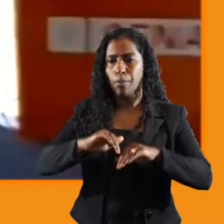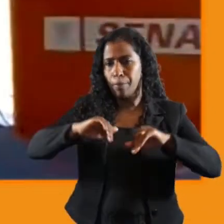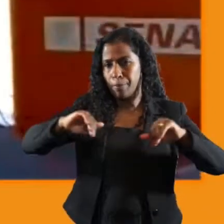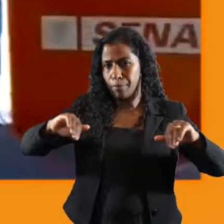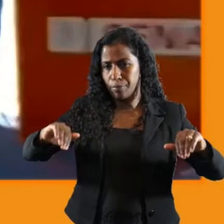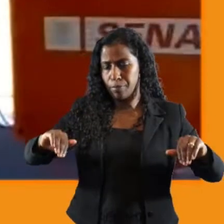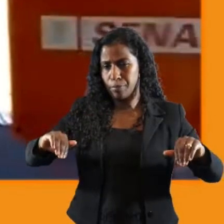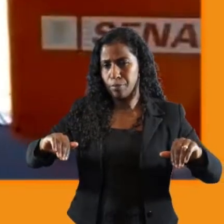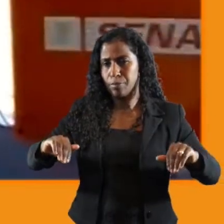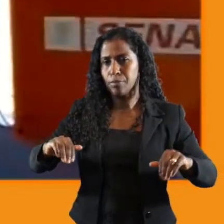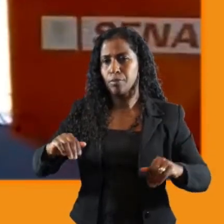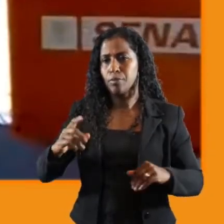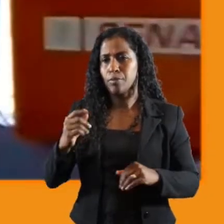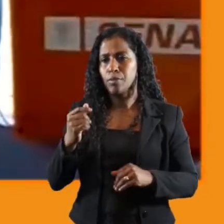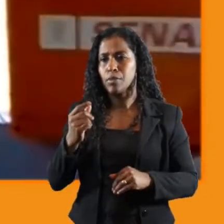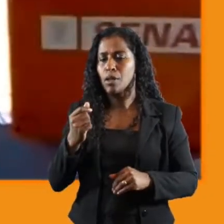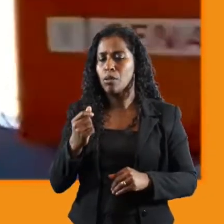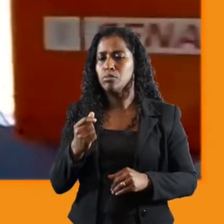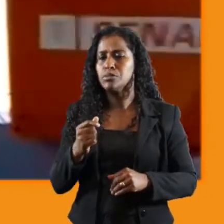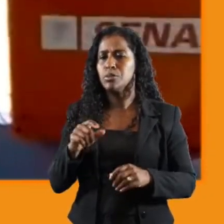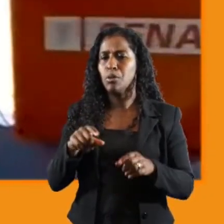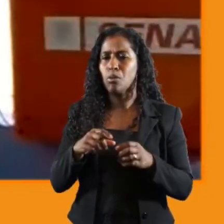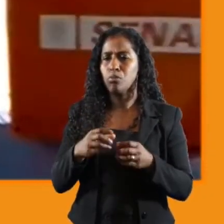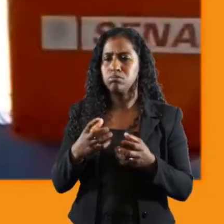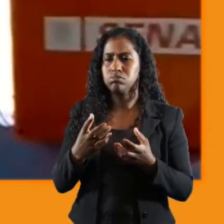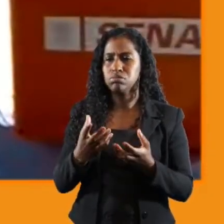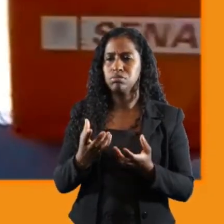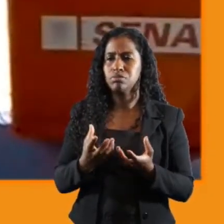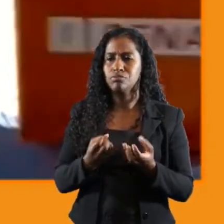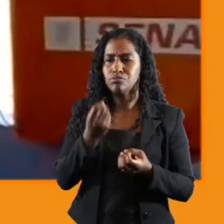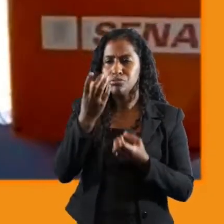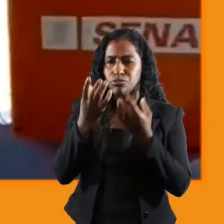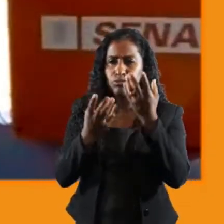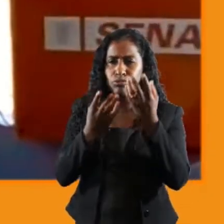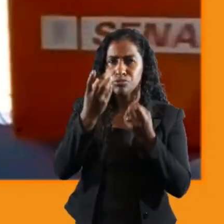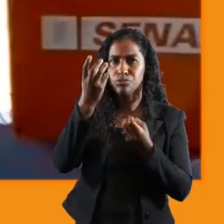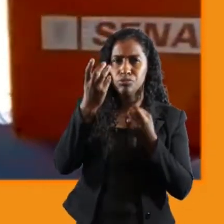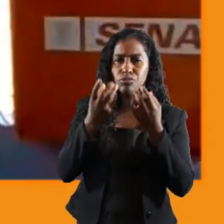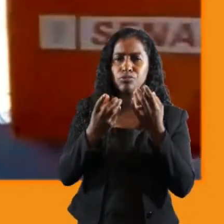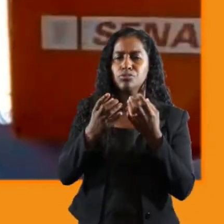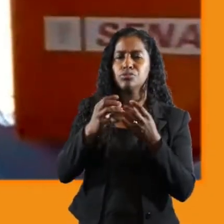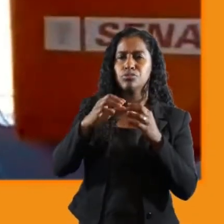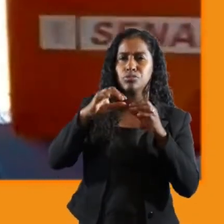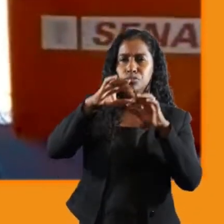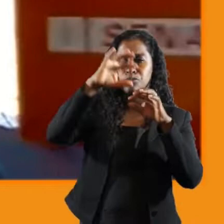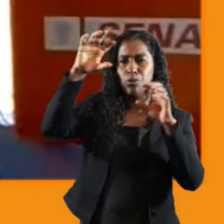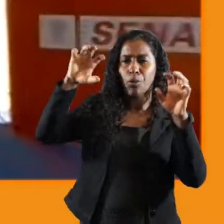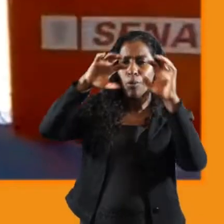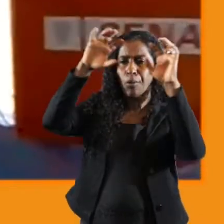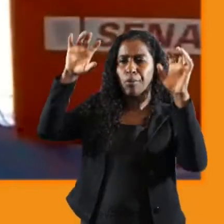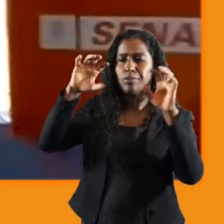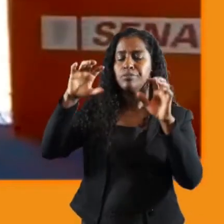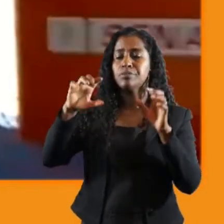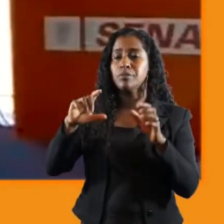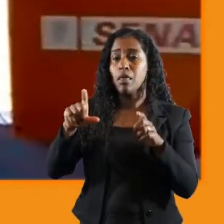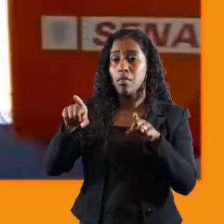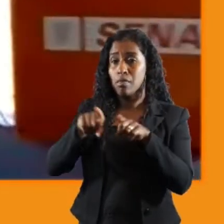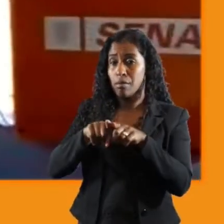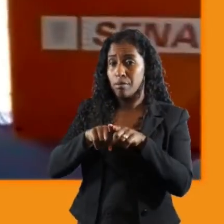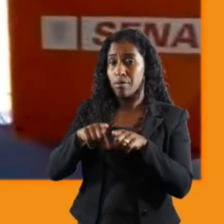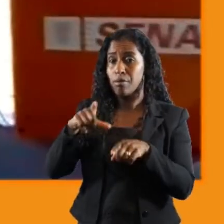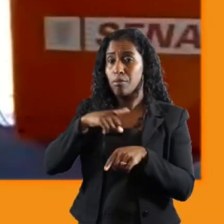de ruídos e também da poluição ambiental e colocaram um sistema desconectado da rede elétrica nessa ilha, tornando-se